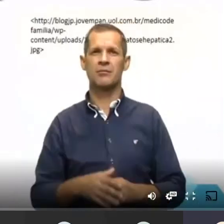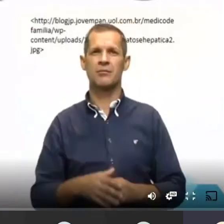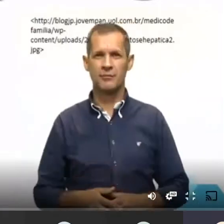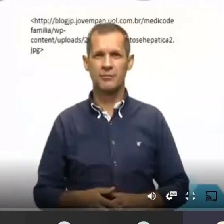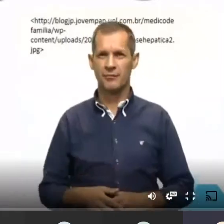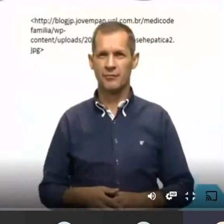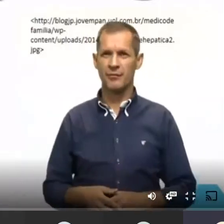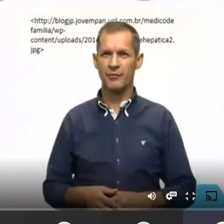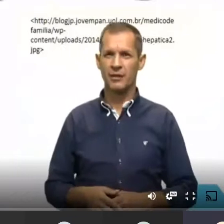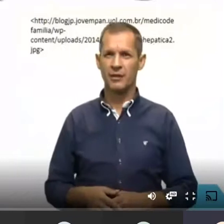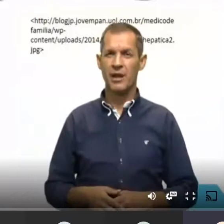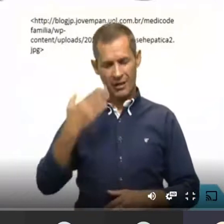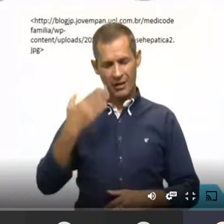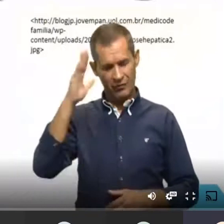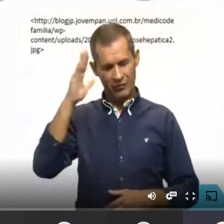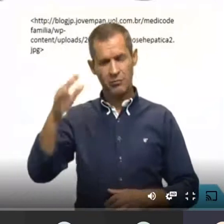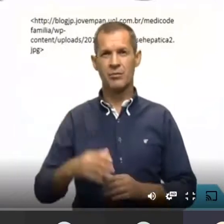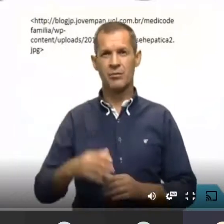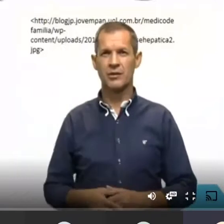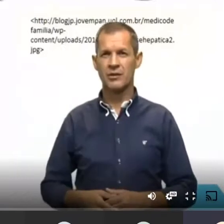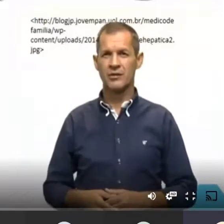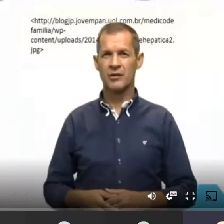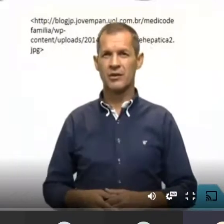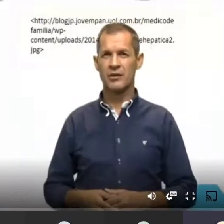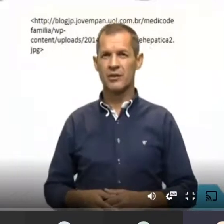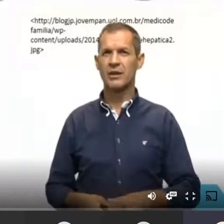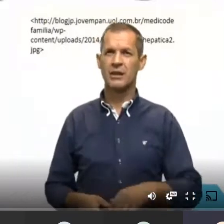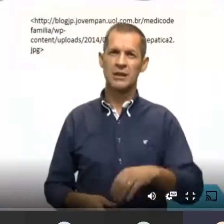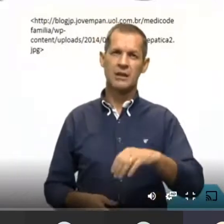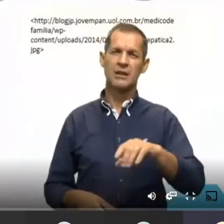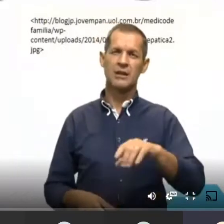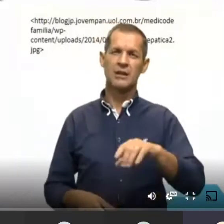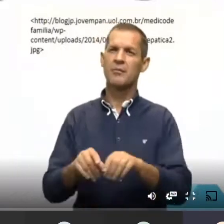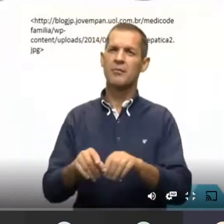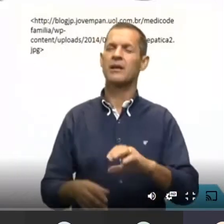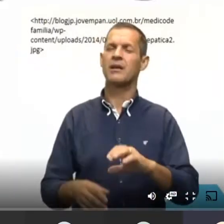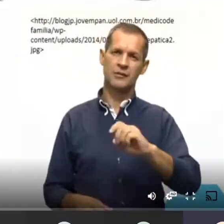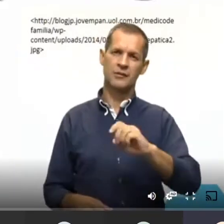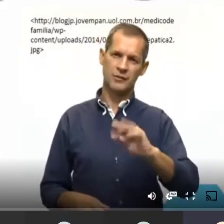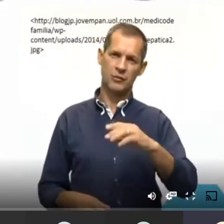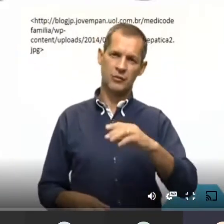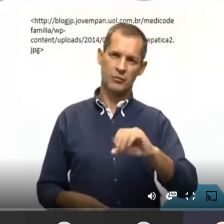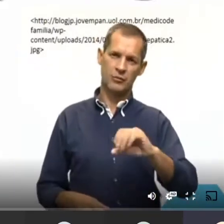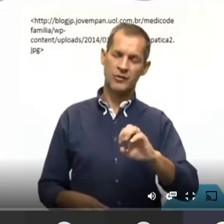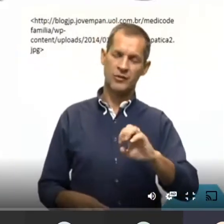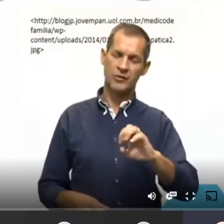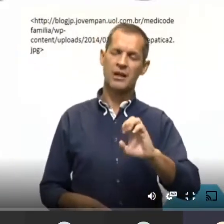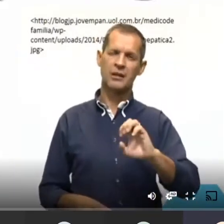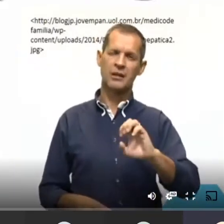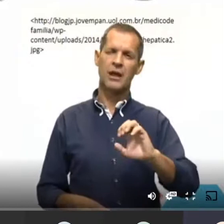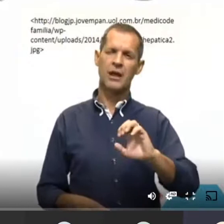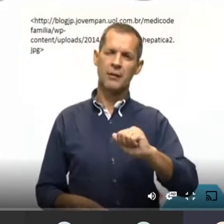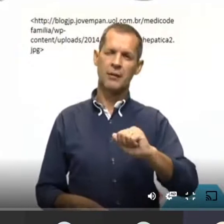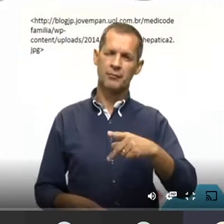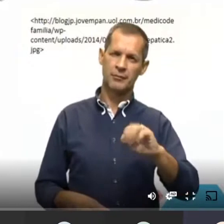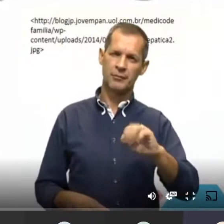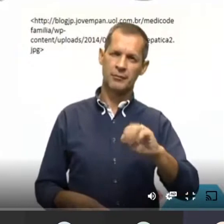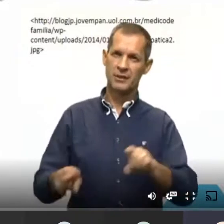a famosa esteatose hepática, também conhecida como acúmulo de